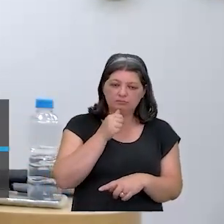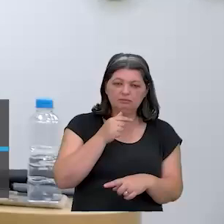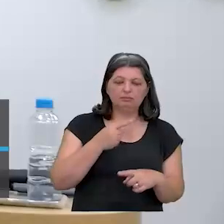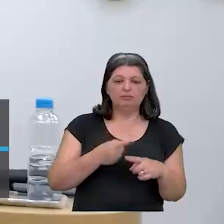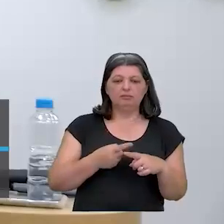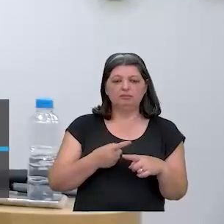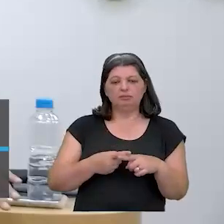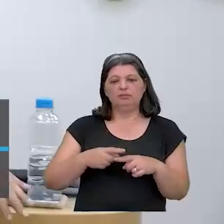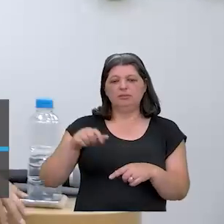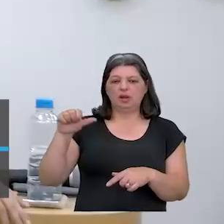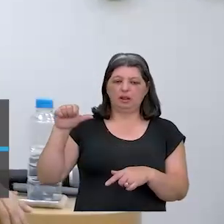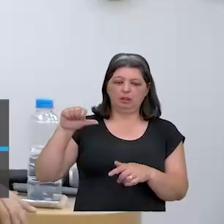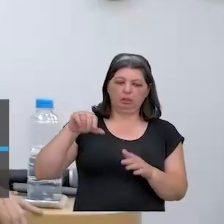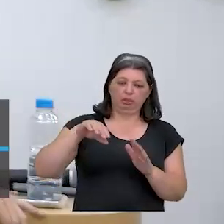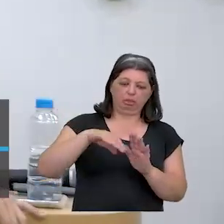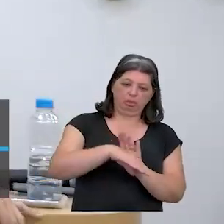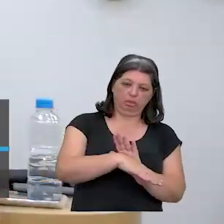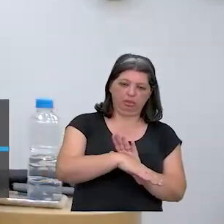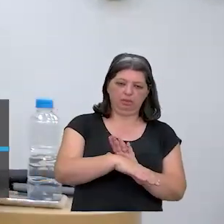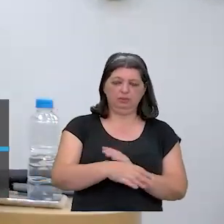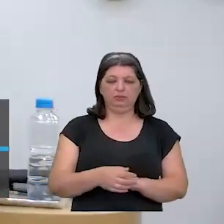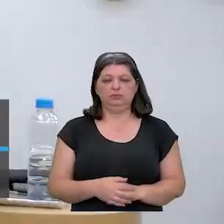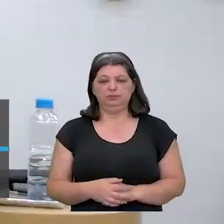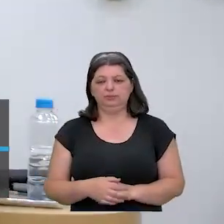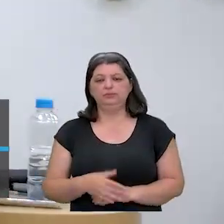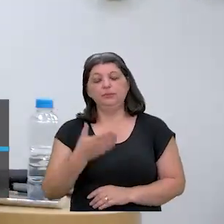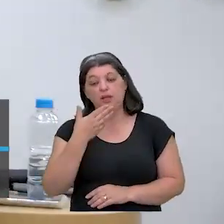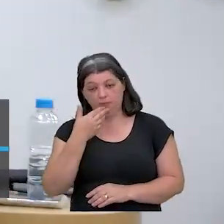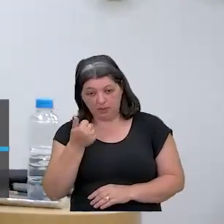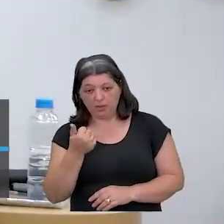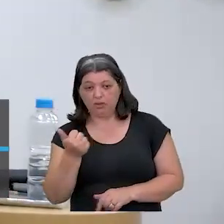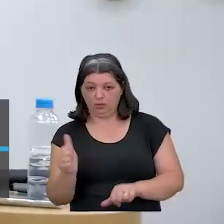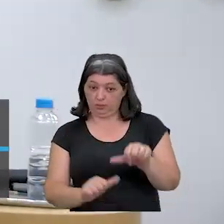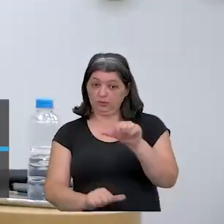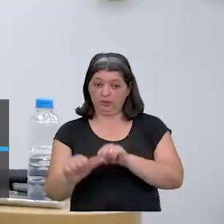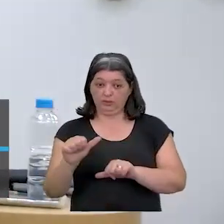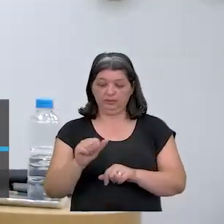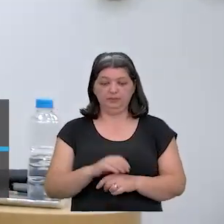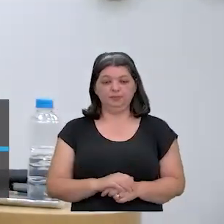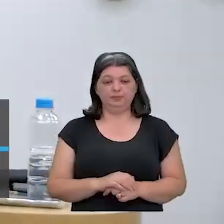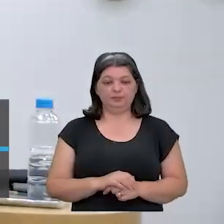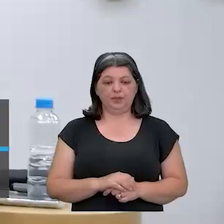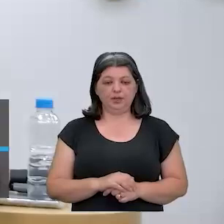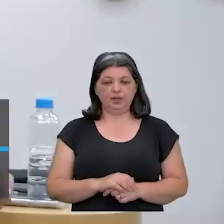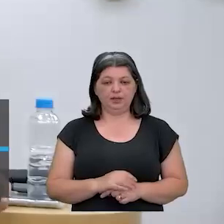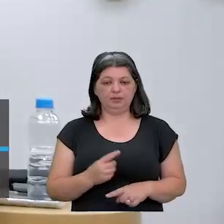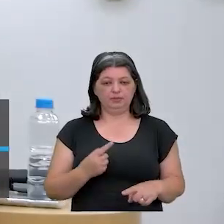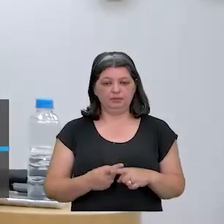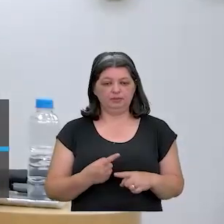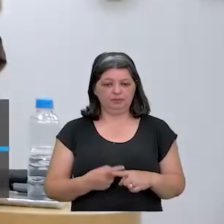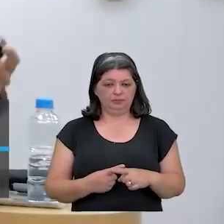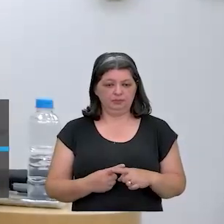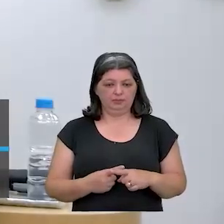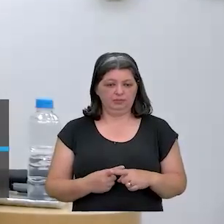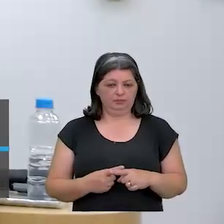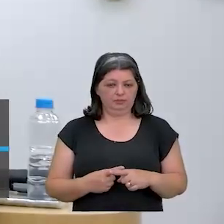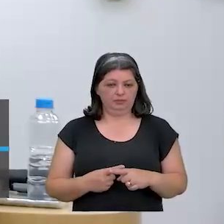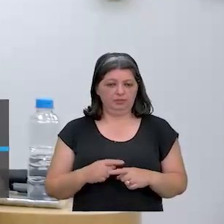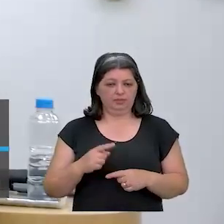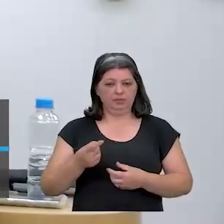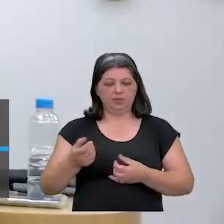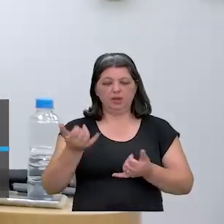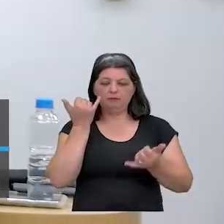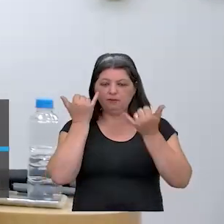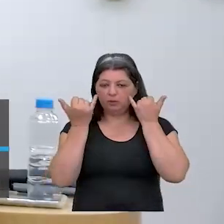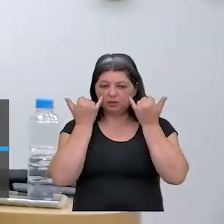É, tá meio complicado, é, né? É bom a gente dar uma mudada aí. Uhum. Então, agora nós vamos dar as informações referentes